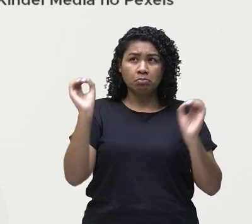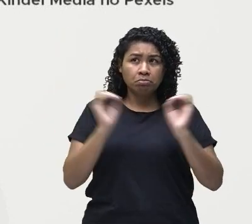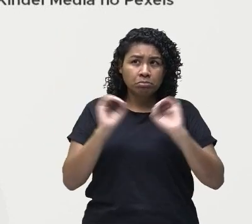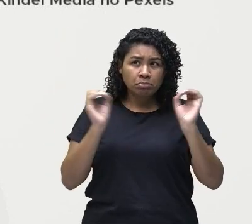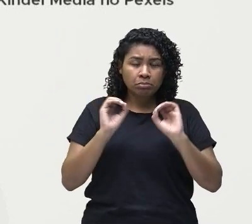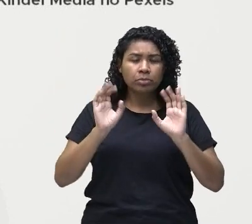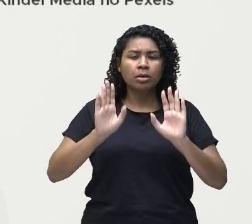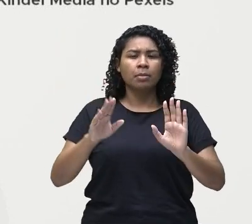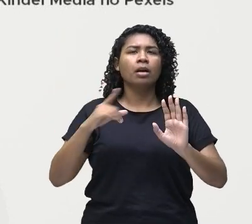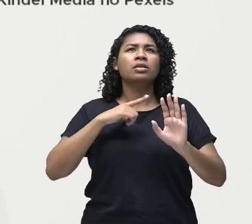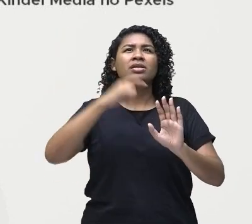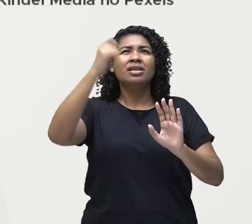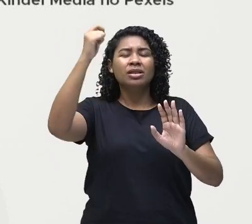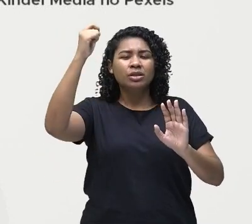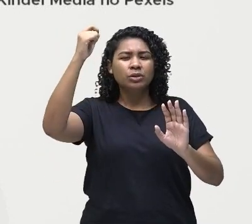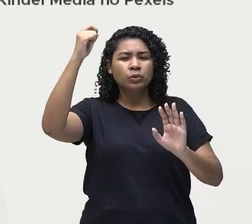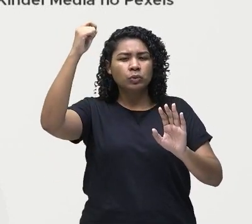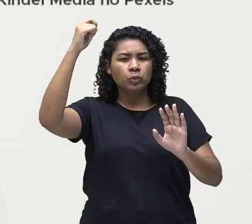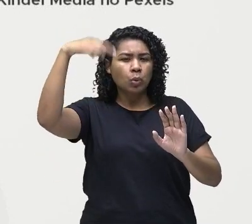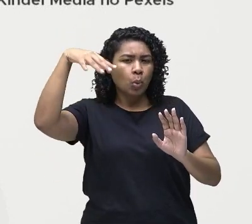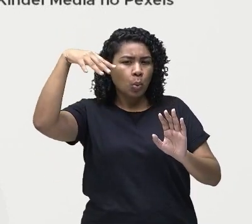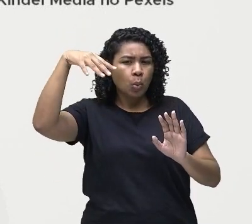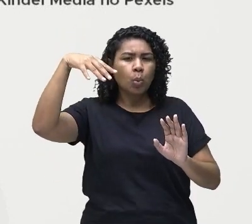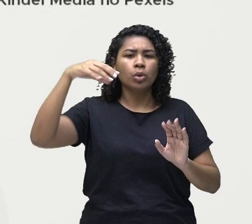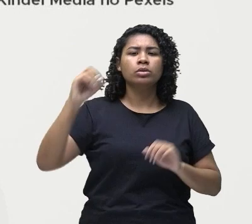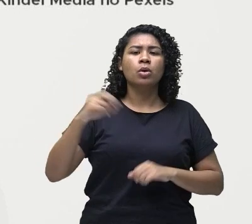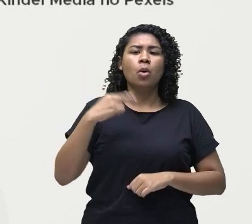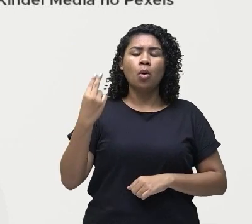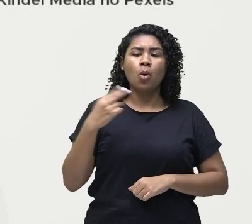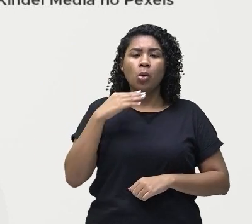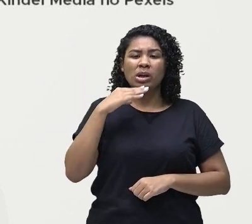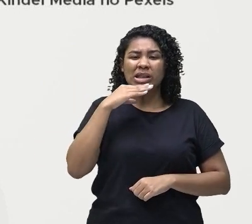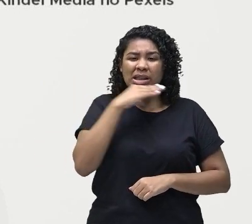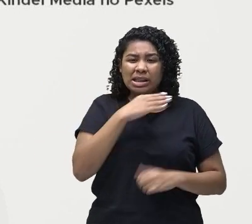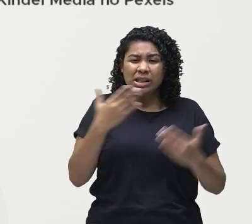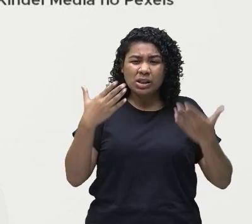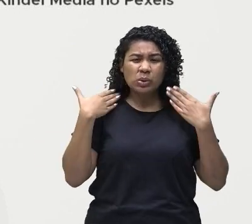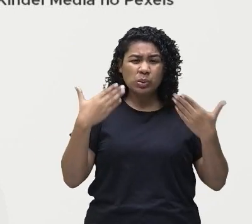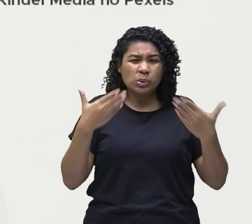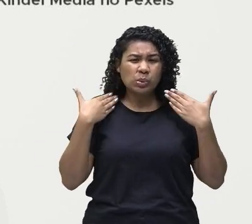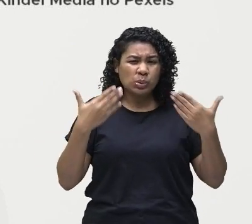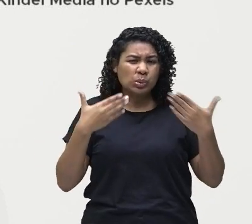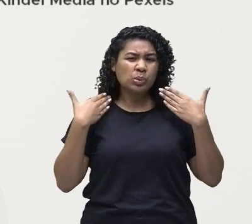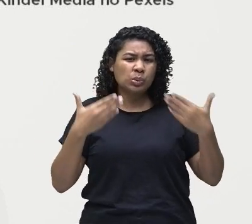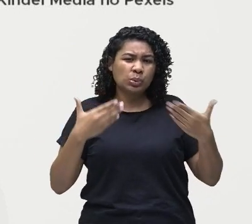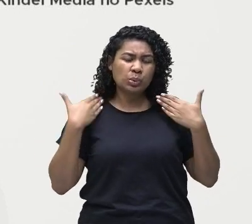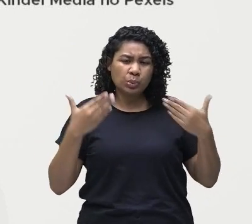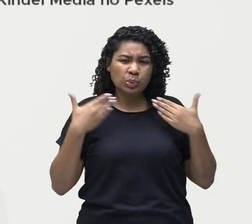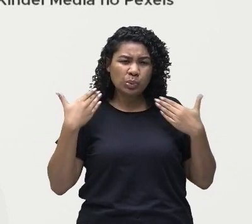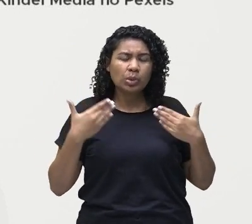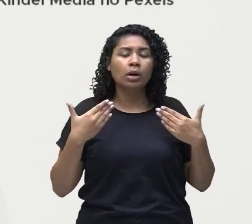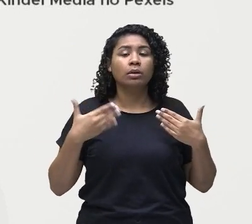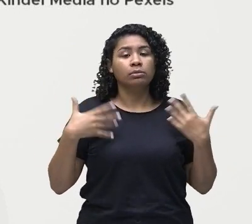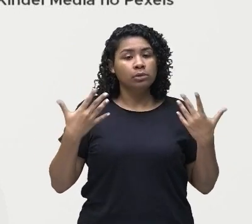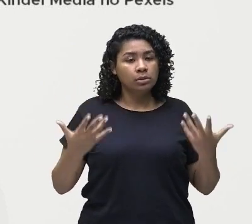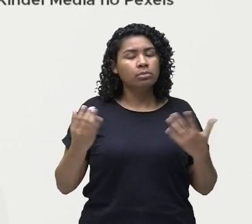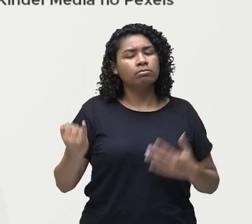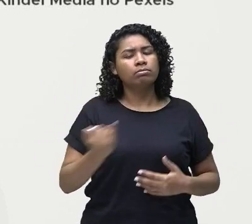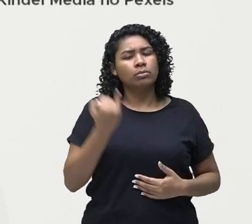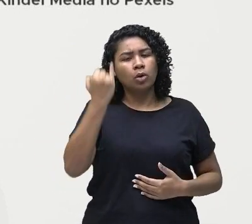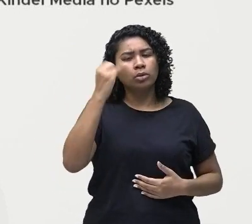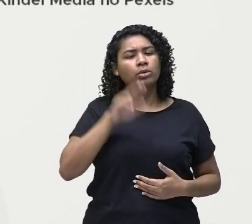luz intensa ou em calor intenso, quem trabalha próximo ao fogo, com muita quentura, também é